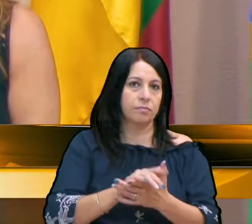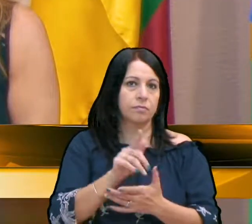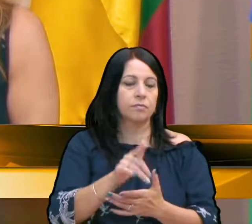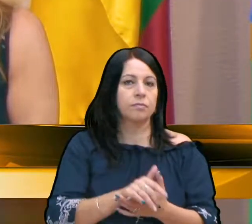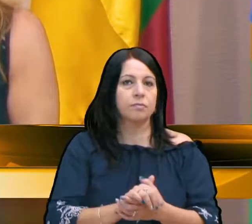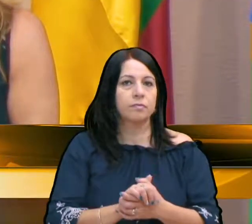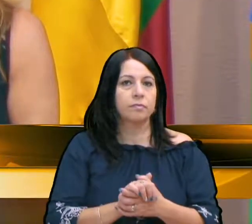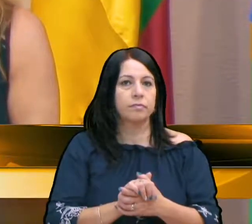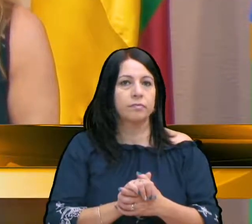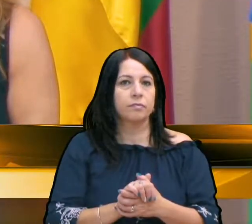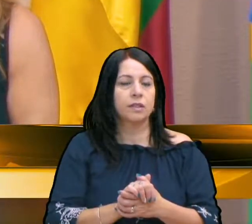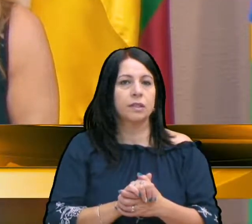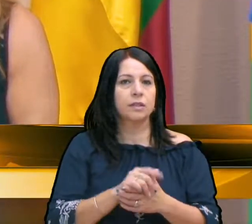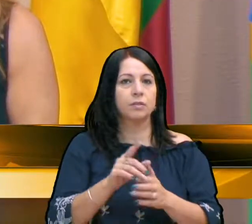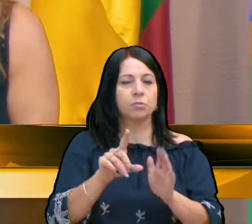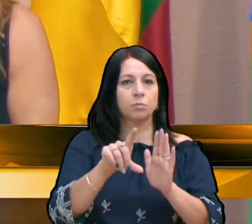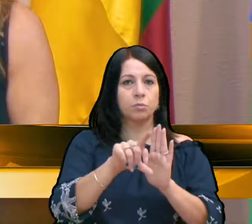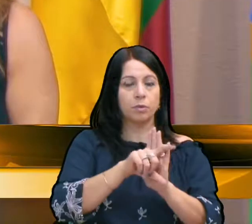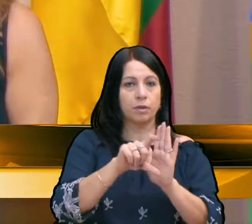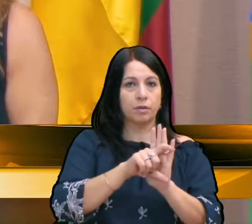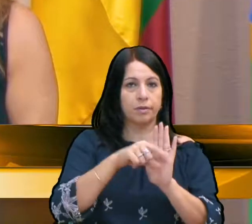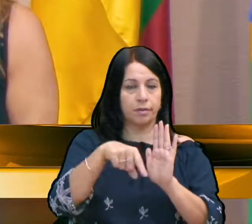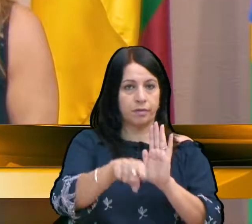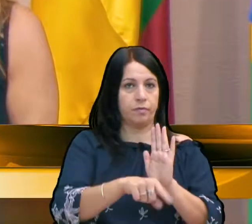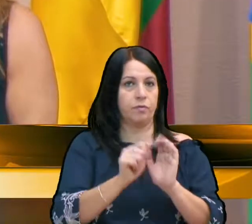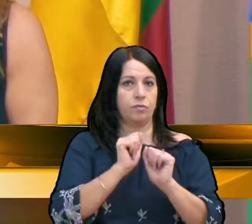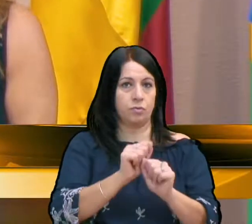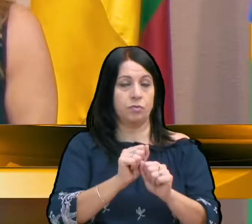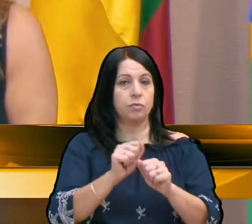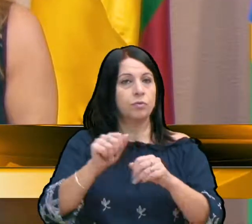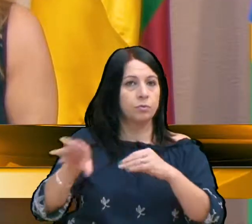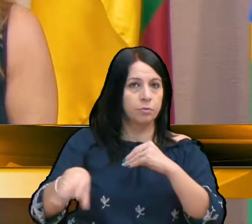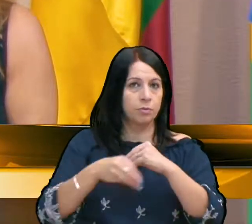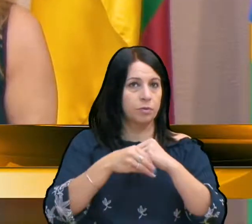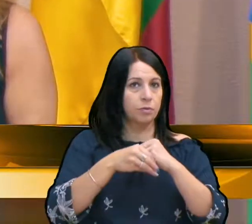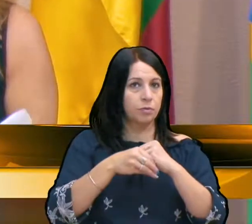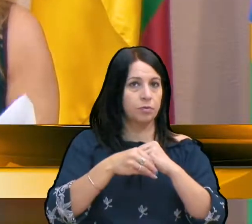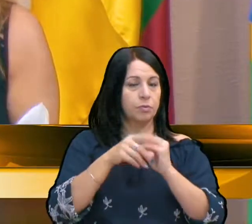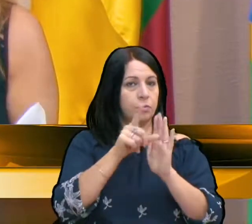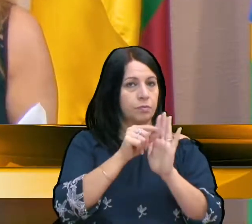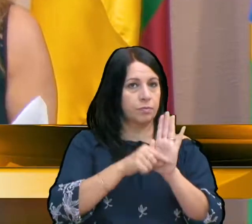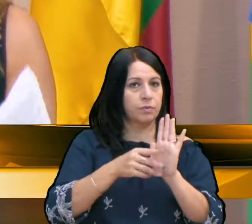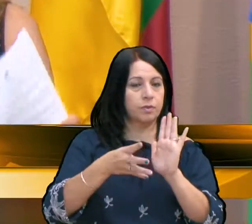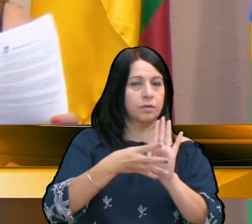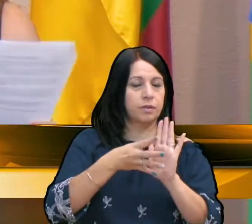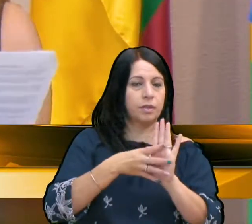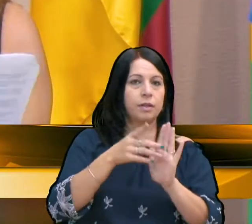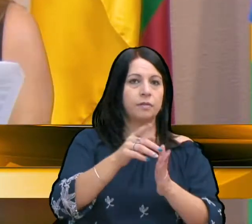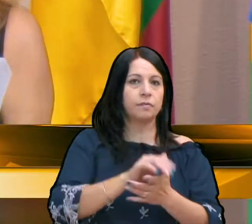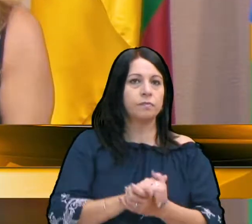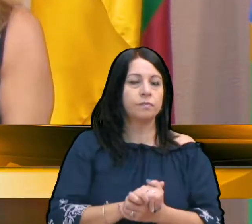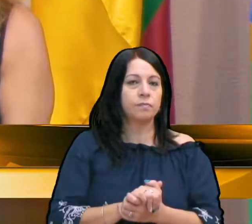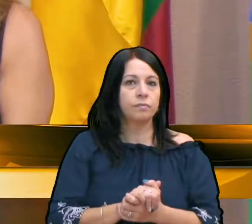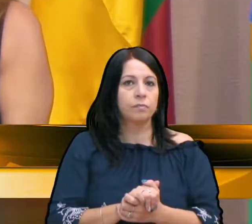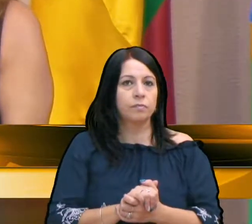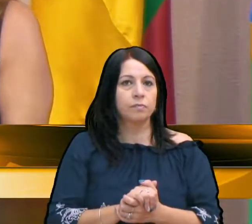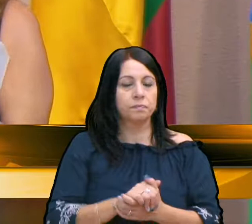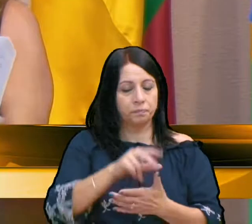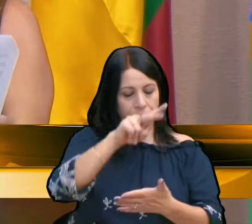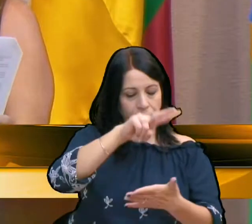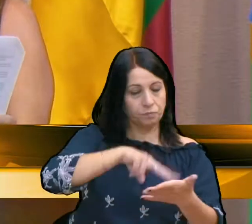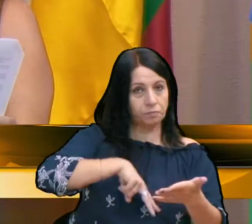renumera o parágrafo único e acresce o inciso 4 e dois parágrafos. Passo a